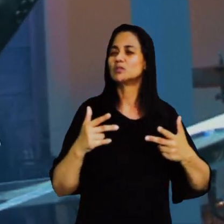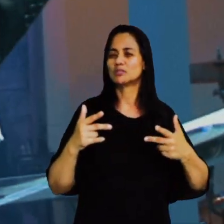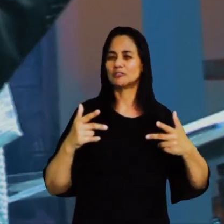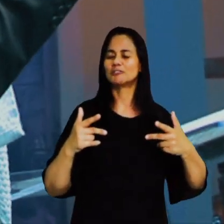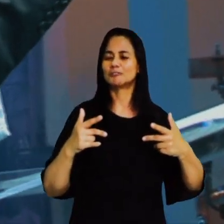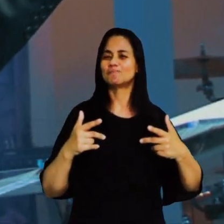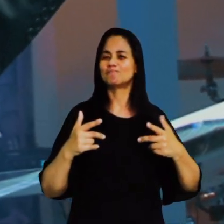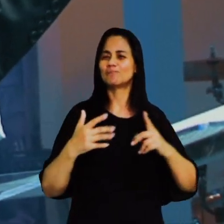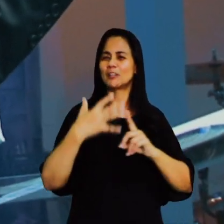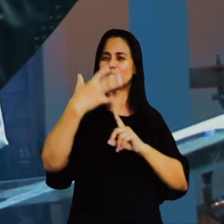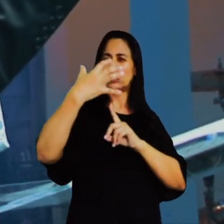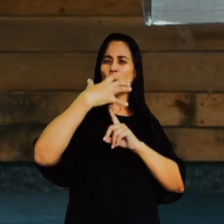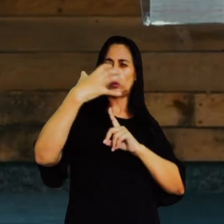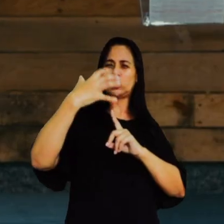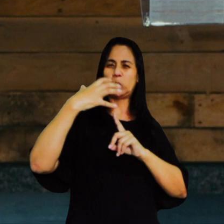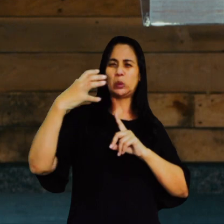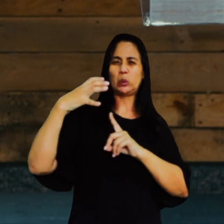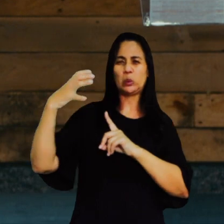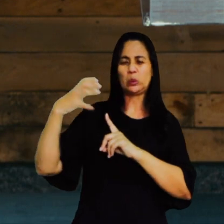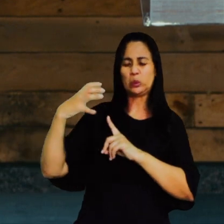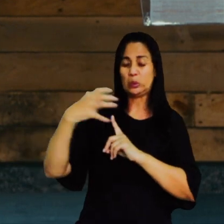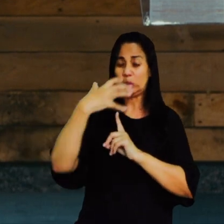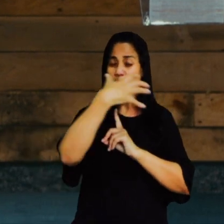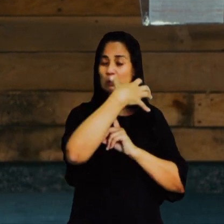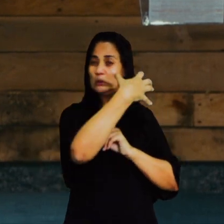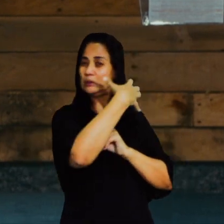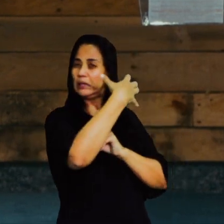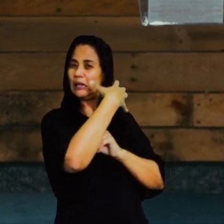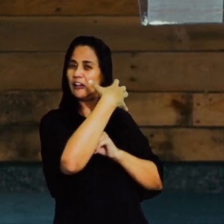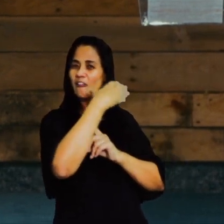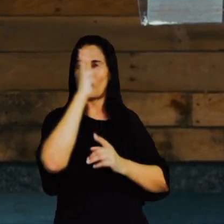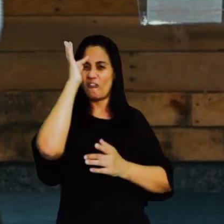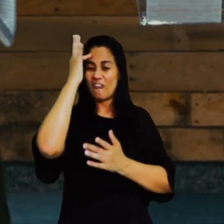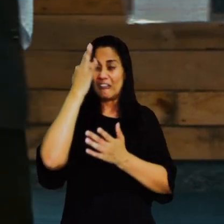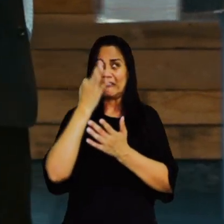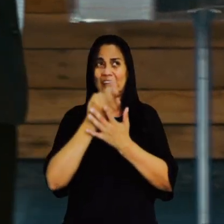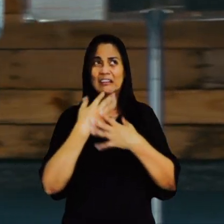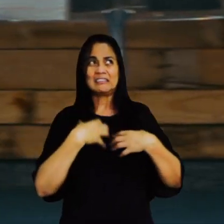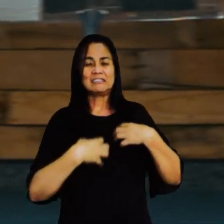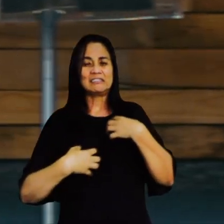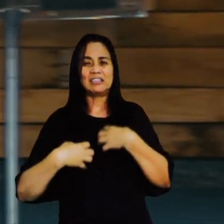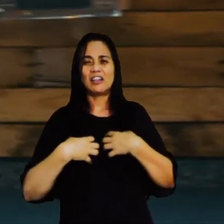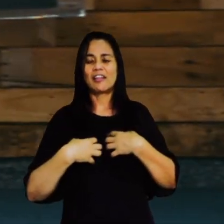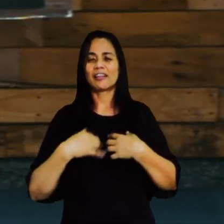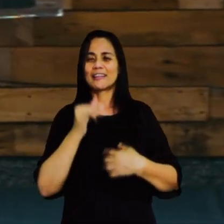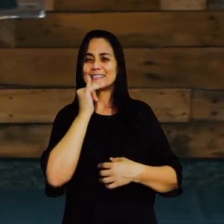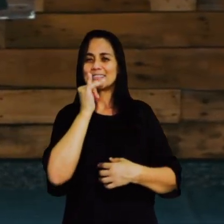que vêm para te abalar, mexer com a tua fé. Cheguei na igreja tranquilo.